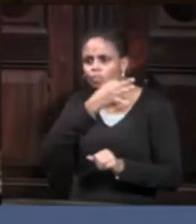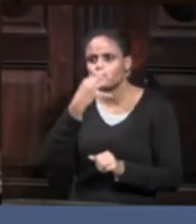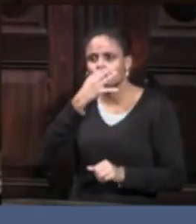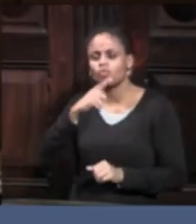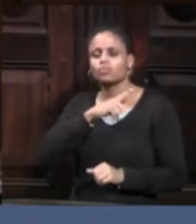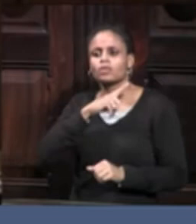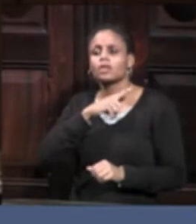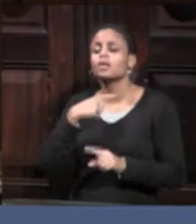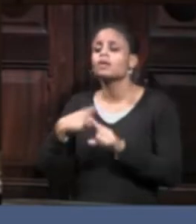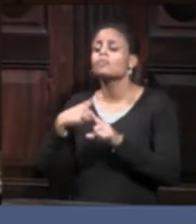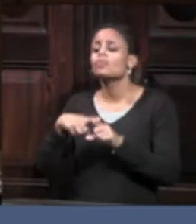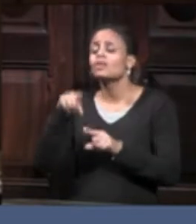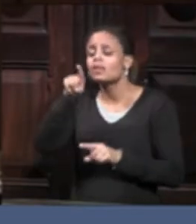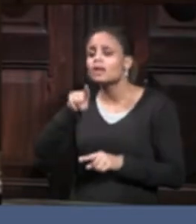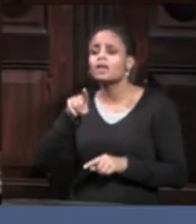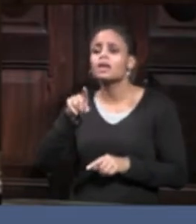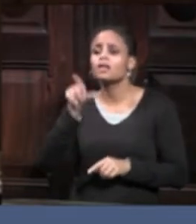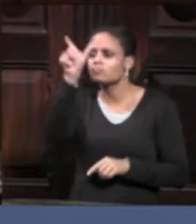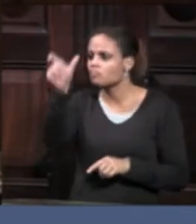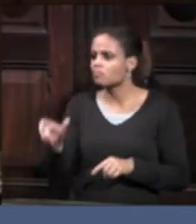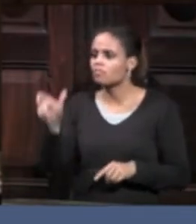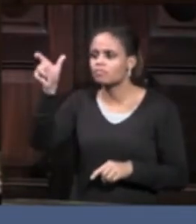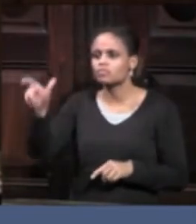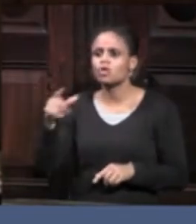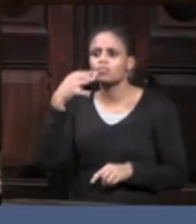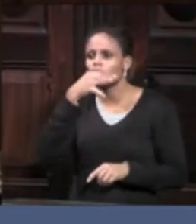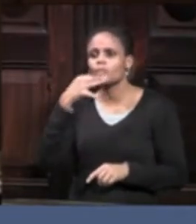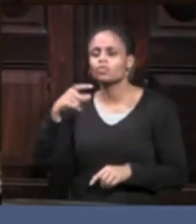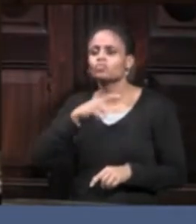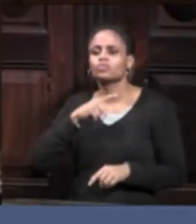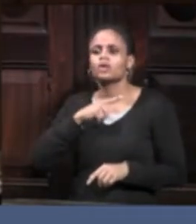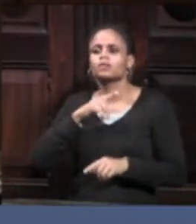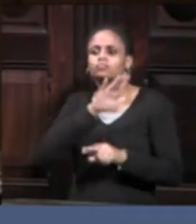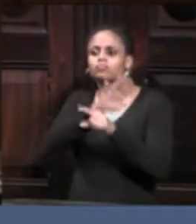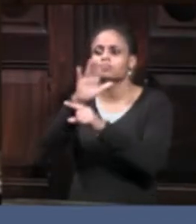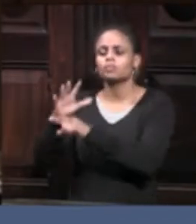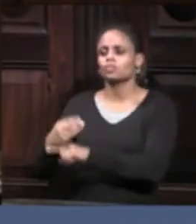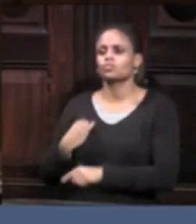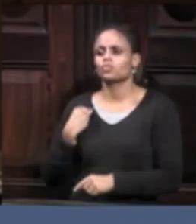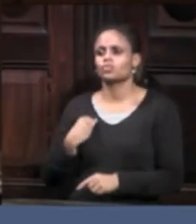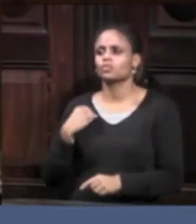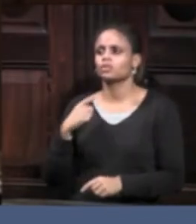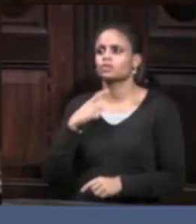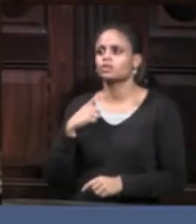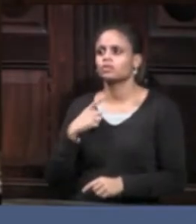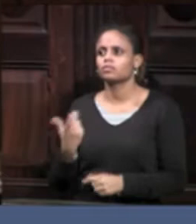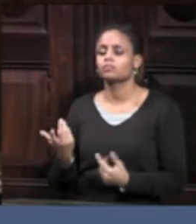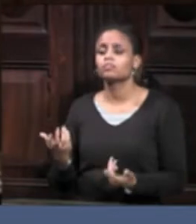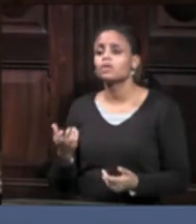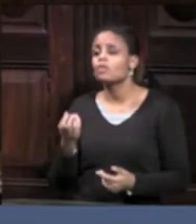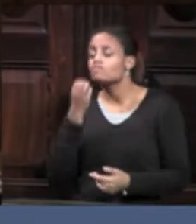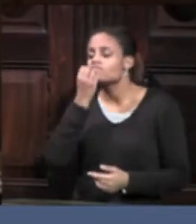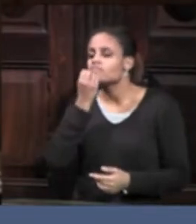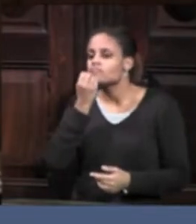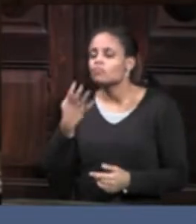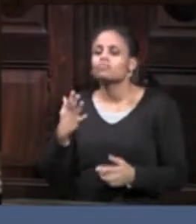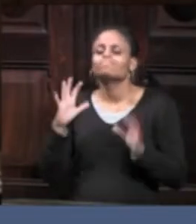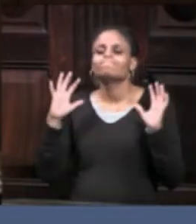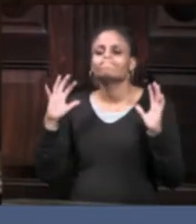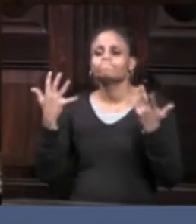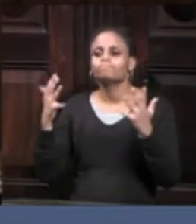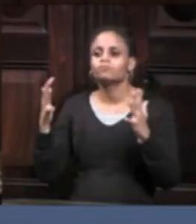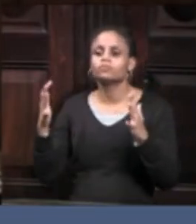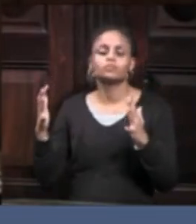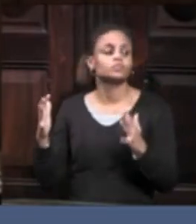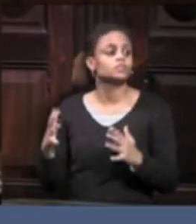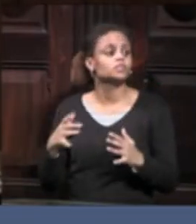cidadãos que acreditam num povo que defenda a vida. Então, ainda bem que existe a união dos juristas